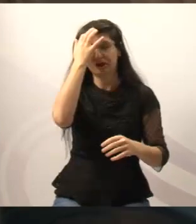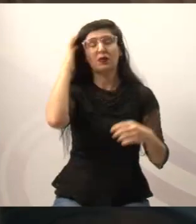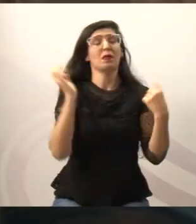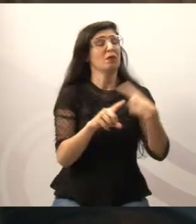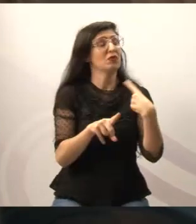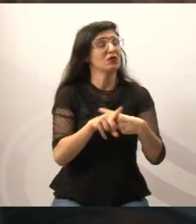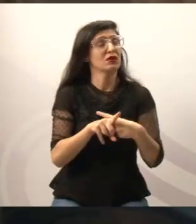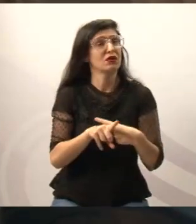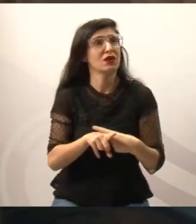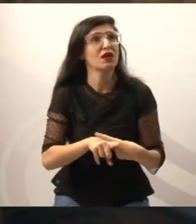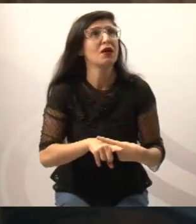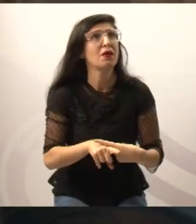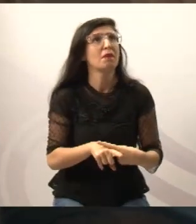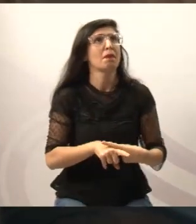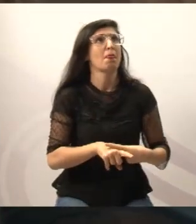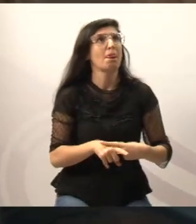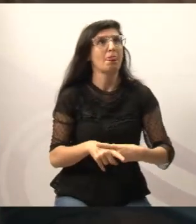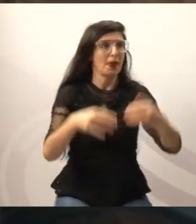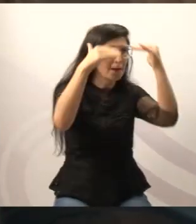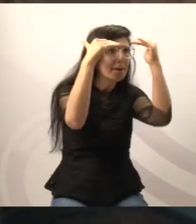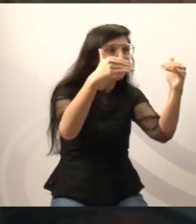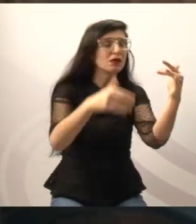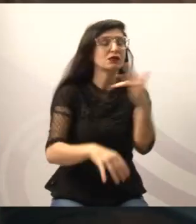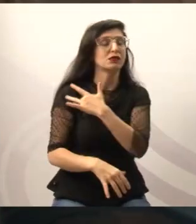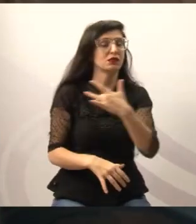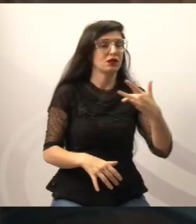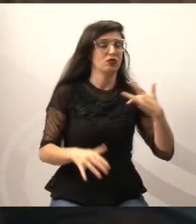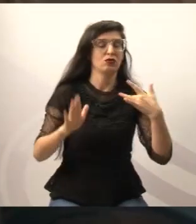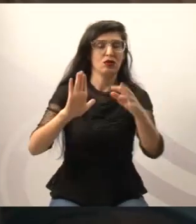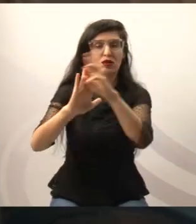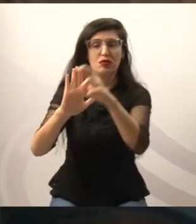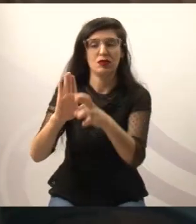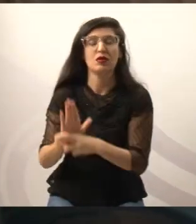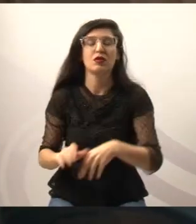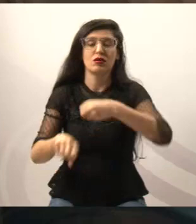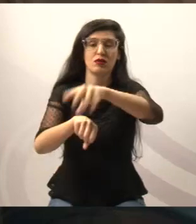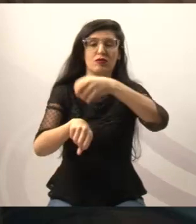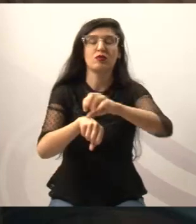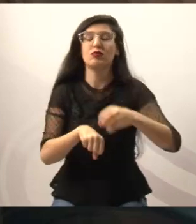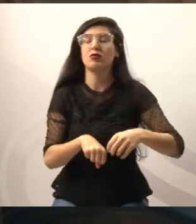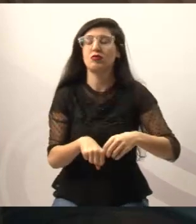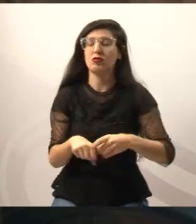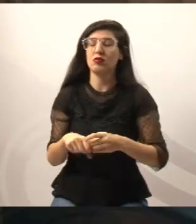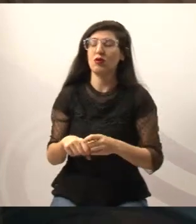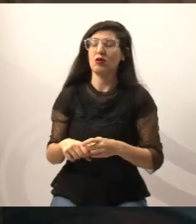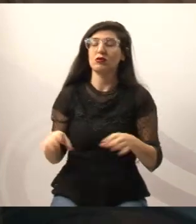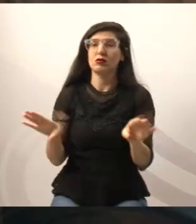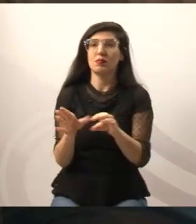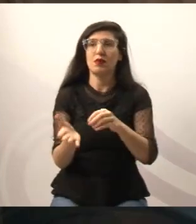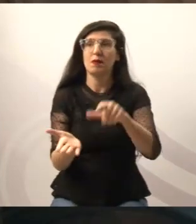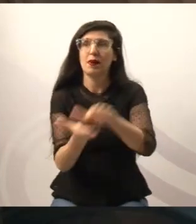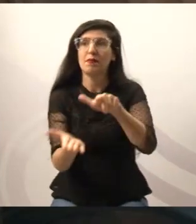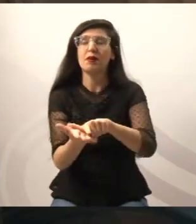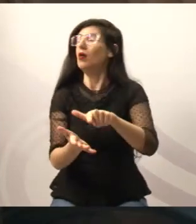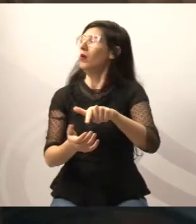E, inclusive, eles mandaram um recurso para a Regional de Taubaté, que inclui a cidade de Jacareí, de R$